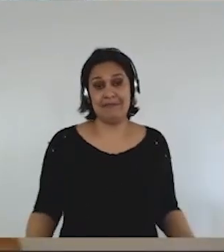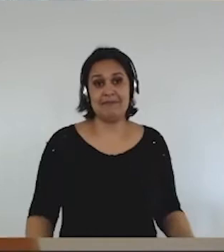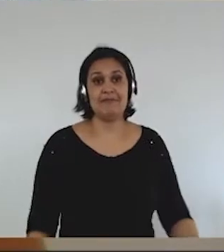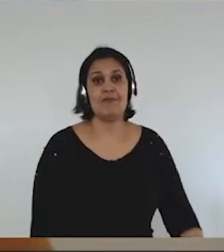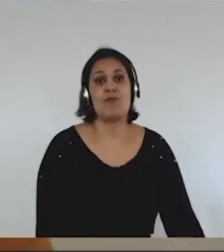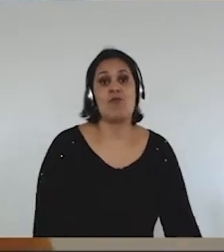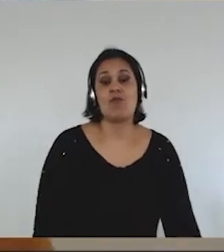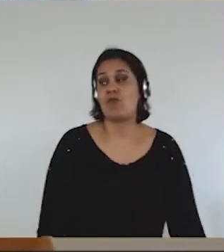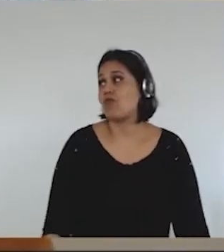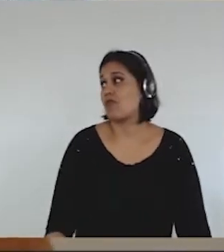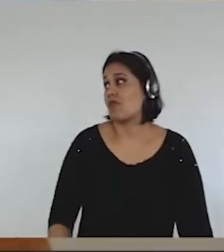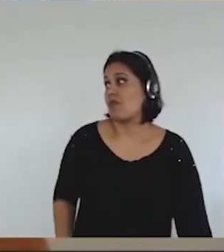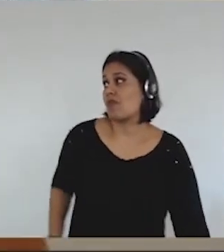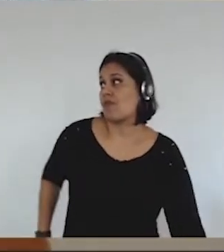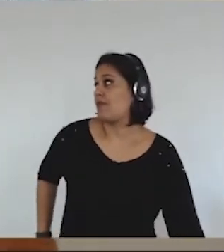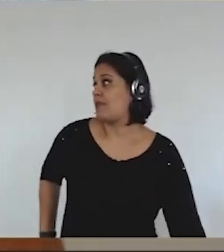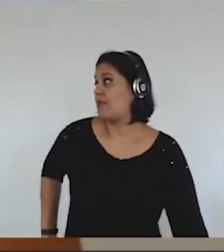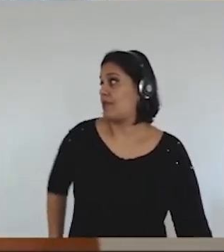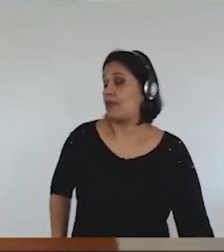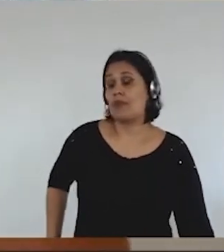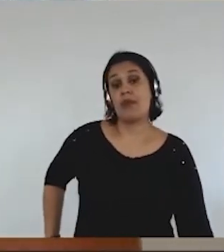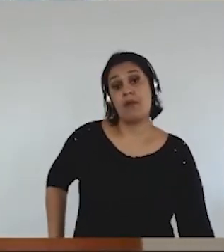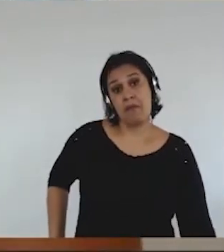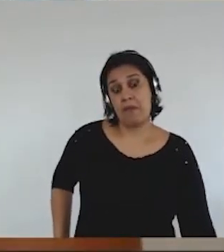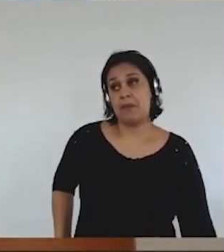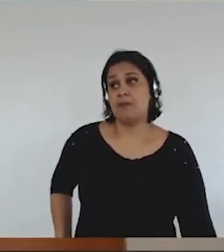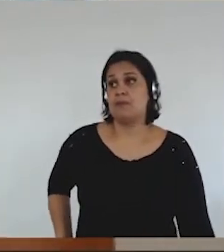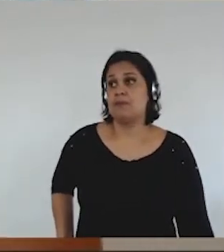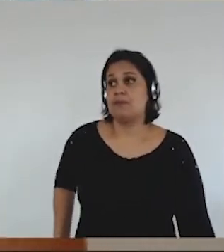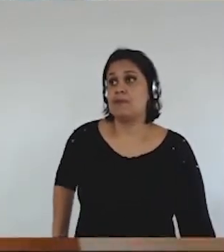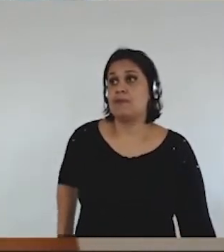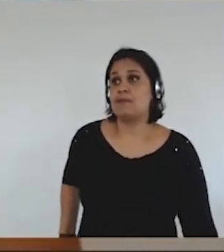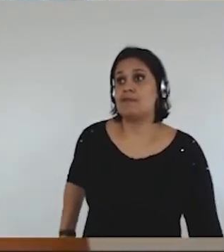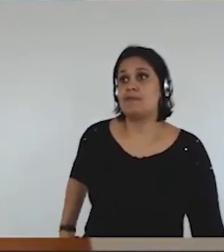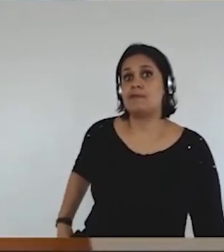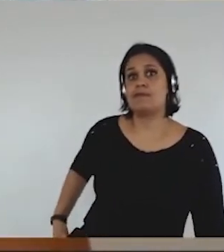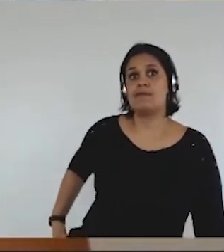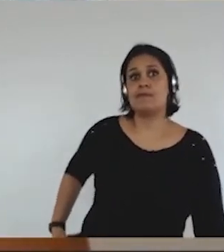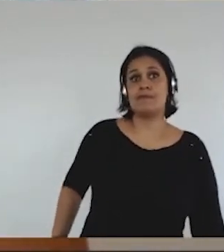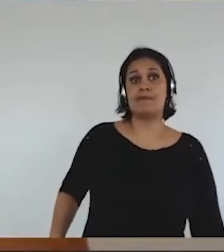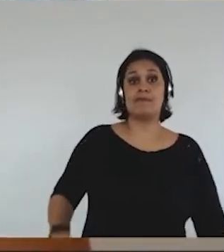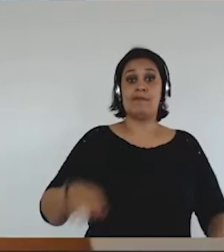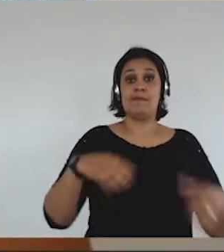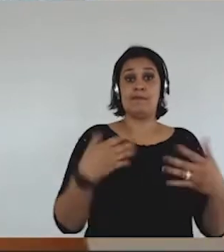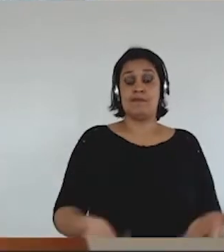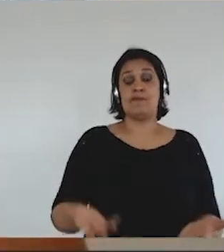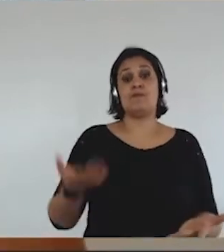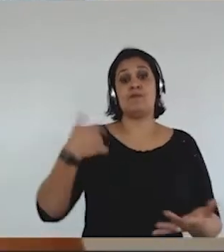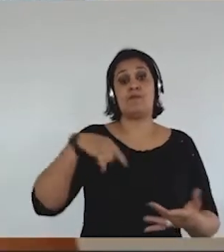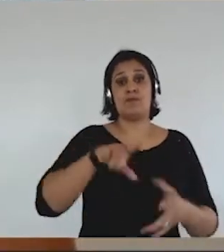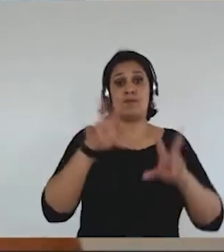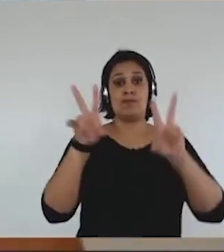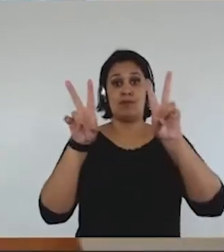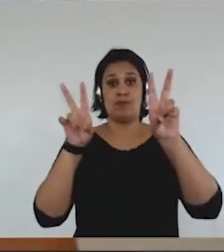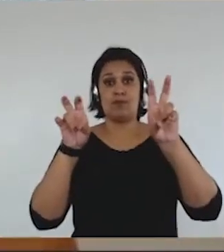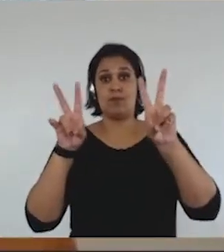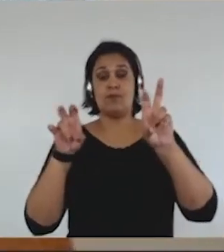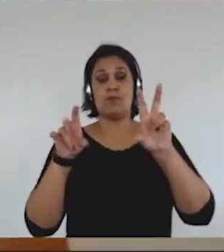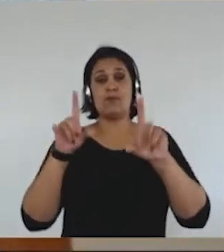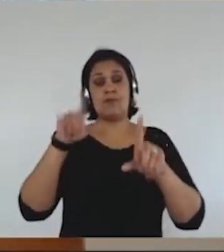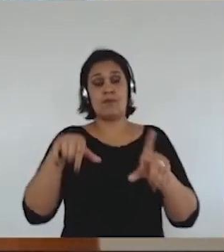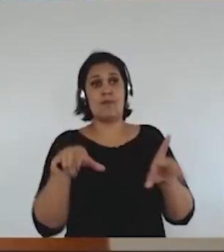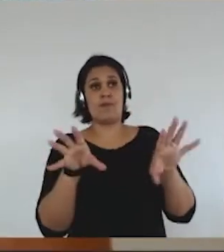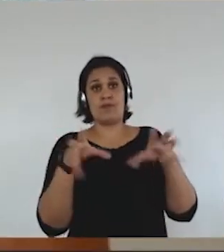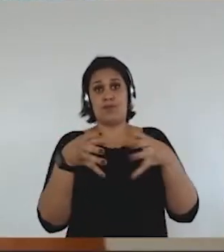isso, nosso próximo assunto vai ser o compliance. Então, eu deixo aqui uma frasezinha que eu achei muito interessante, professor